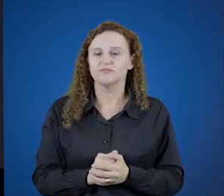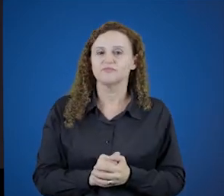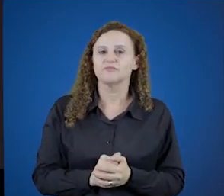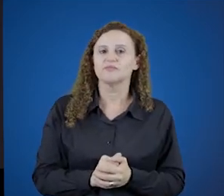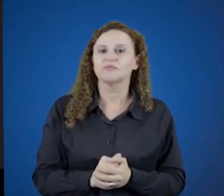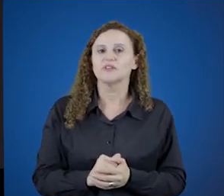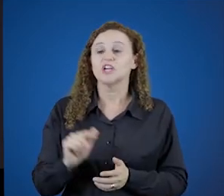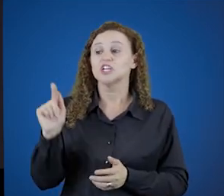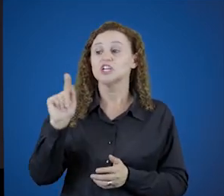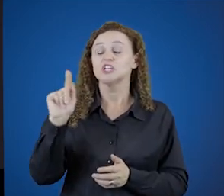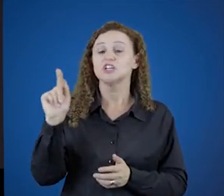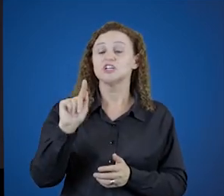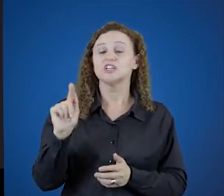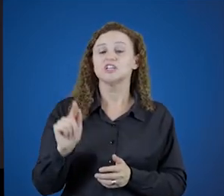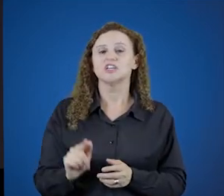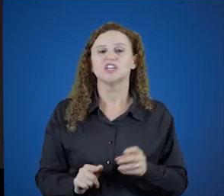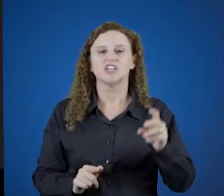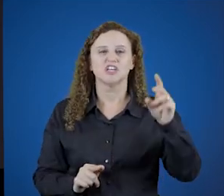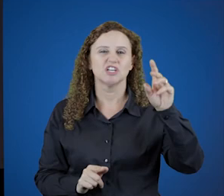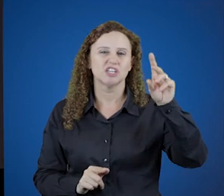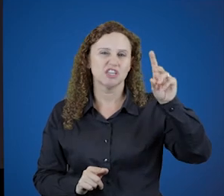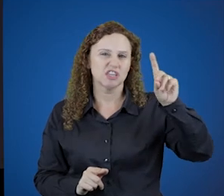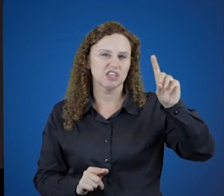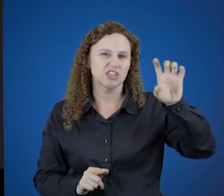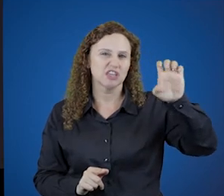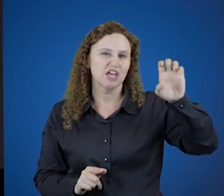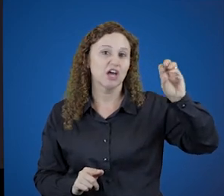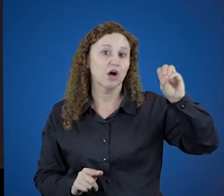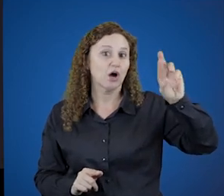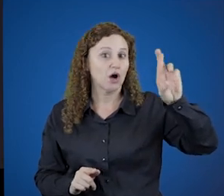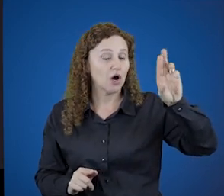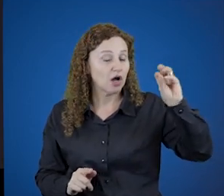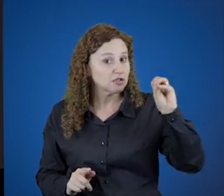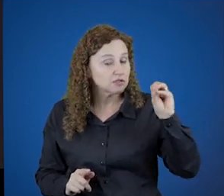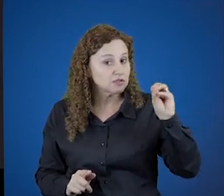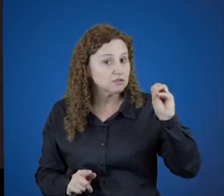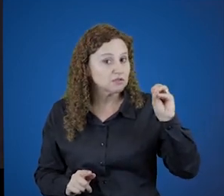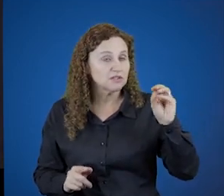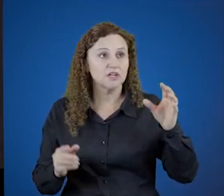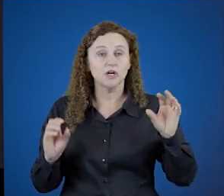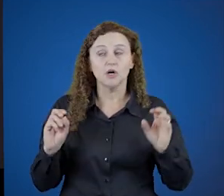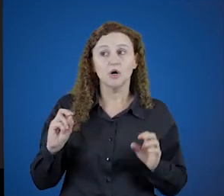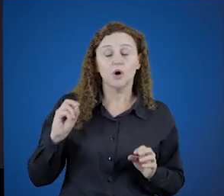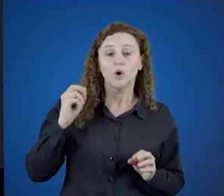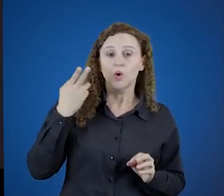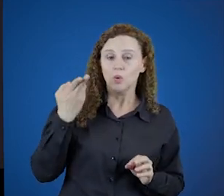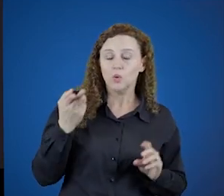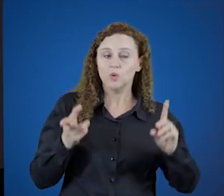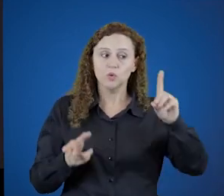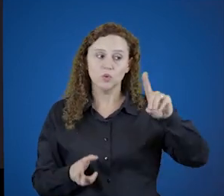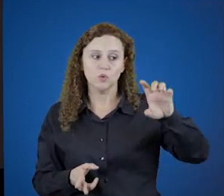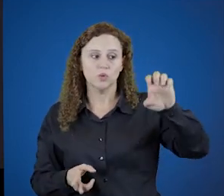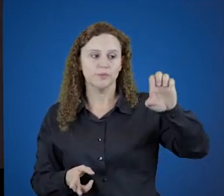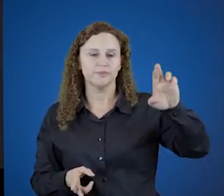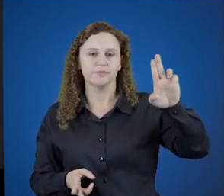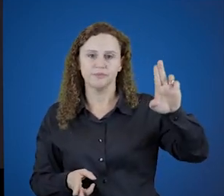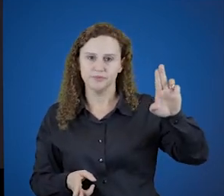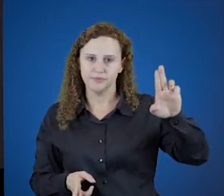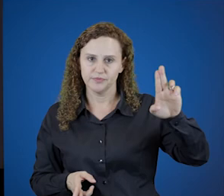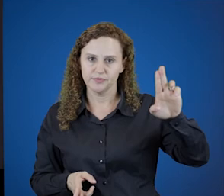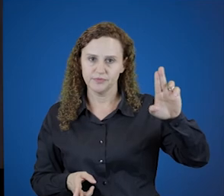genitivo pode ser deorum o ou de